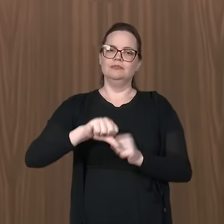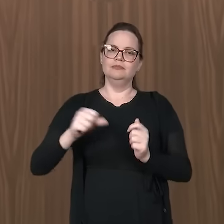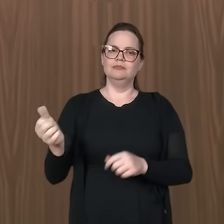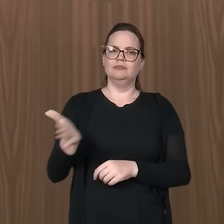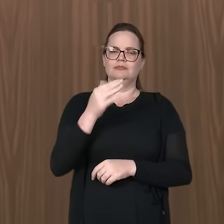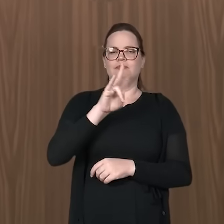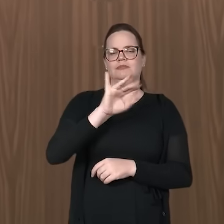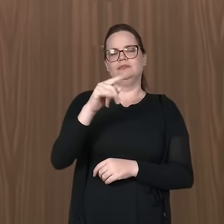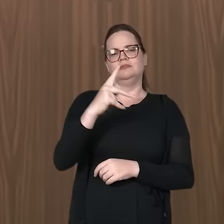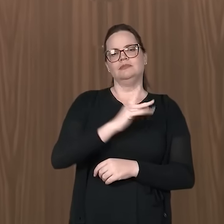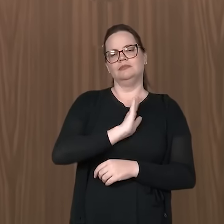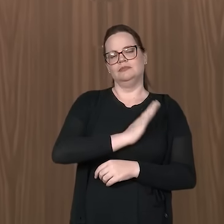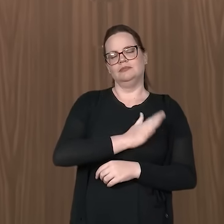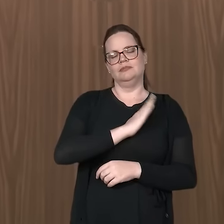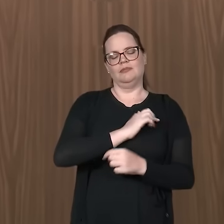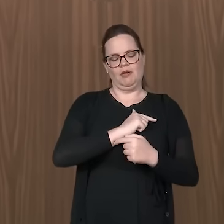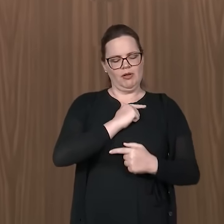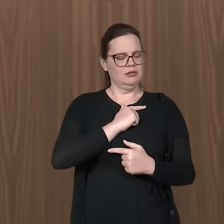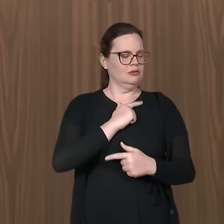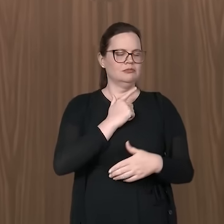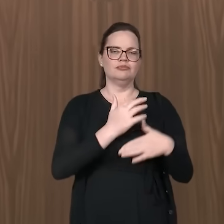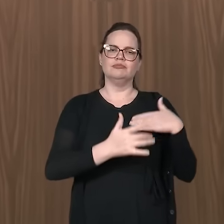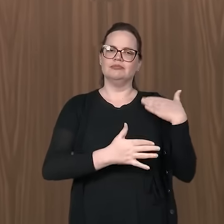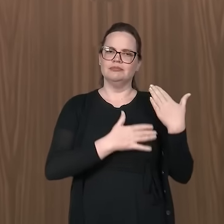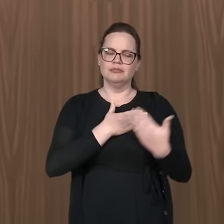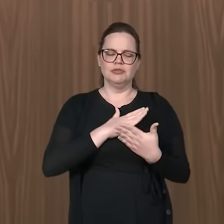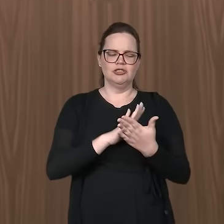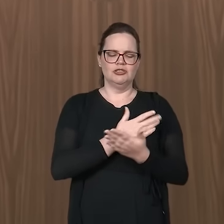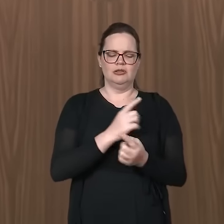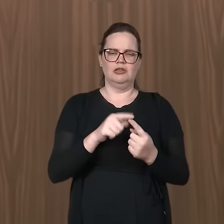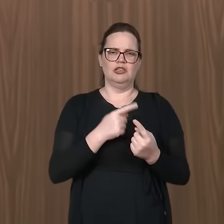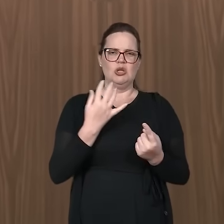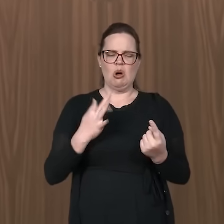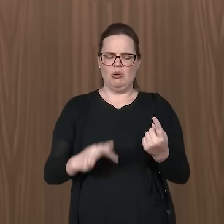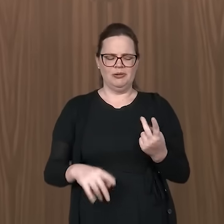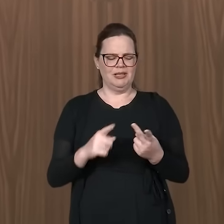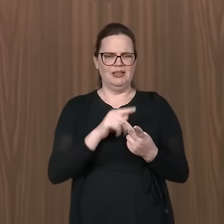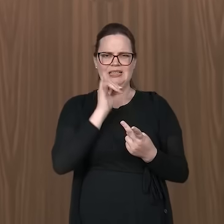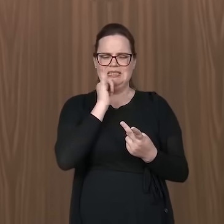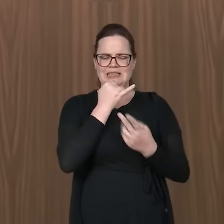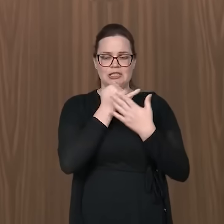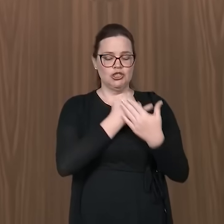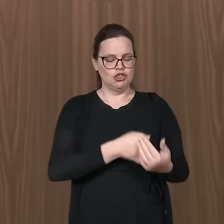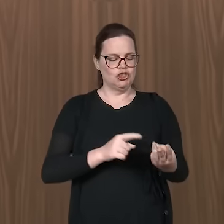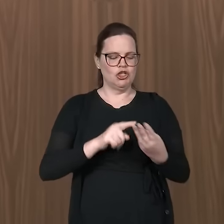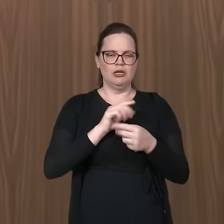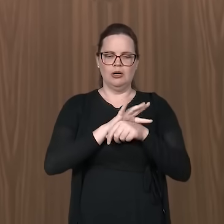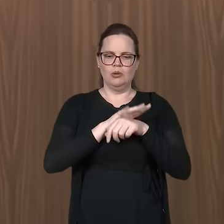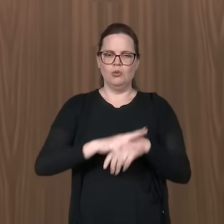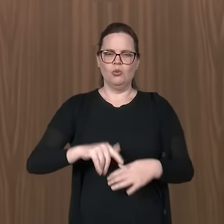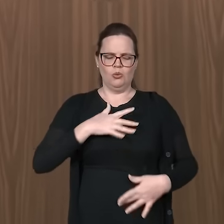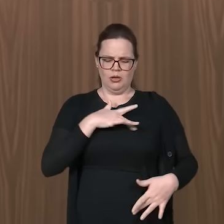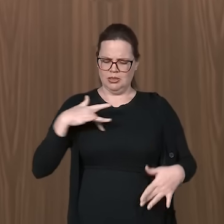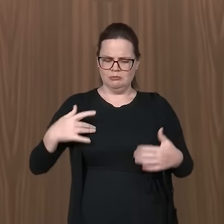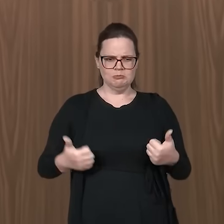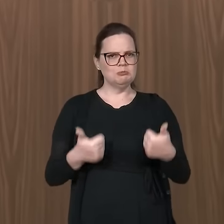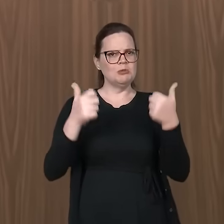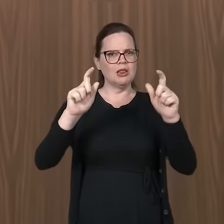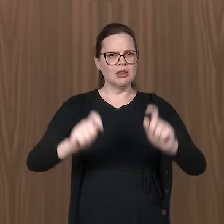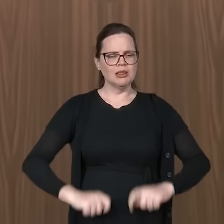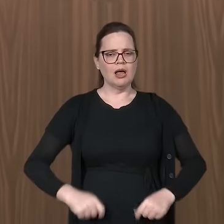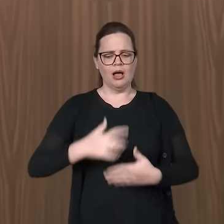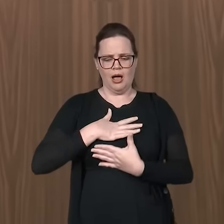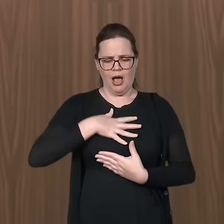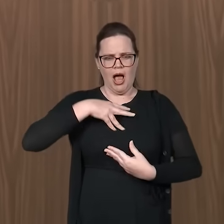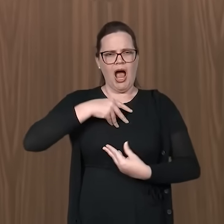Senhor vai transformar o seu coração vazio. Ele retira a dor, Ele retira a tristeza, Ele cura as enfermidades do corpo,